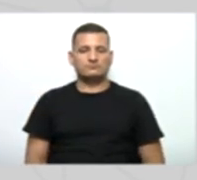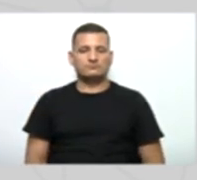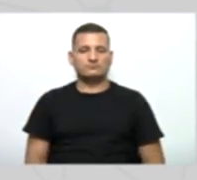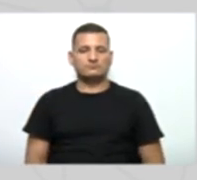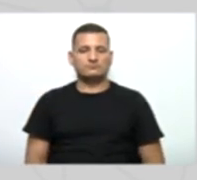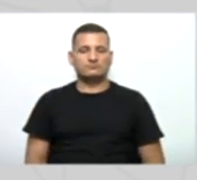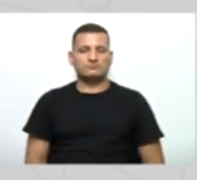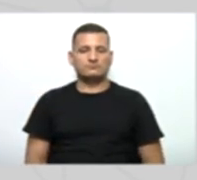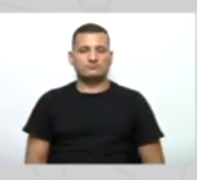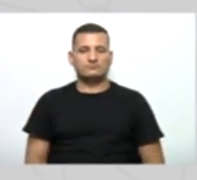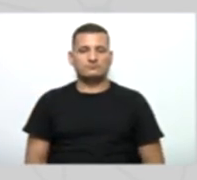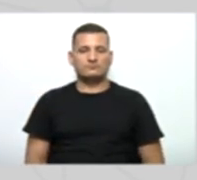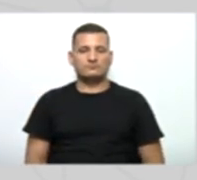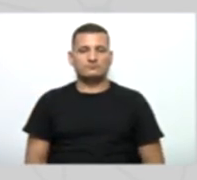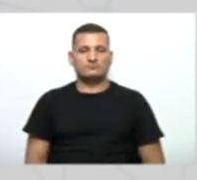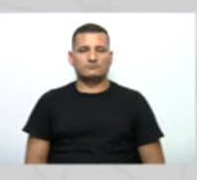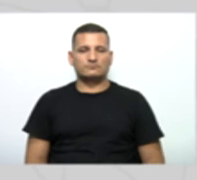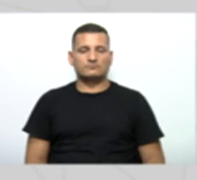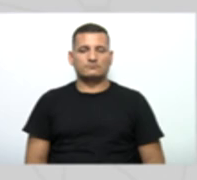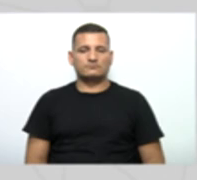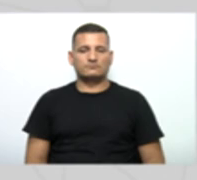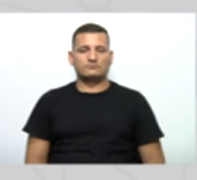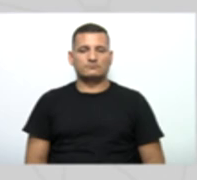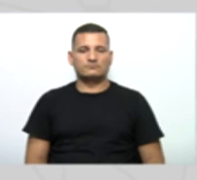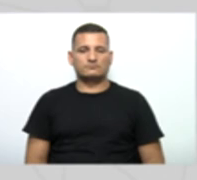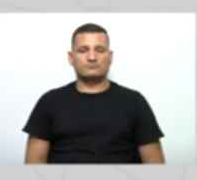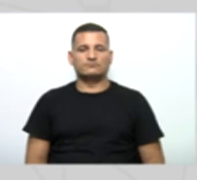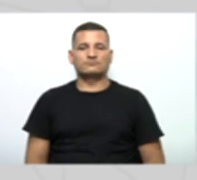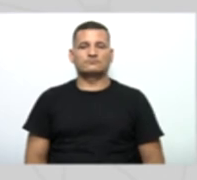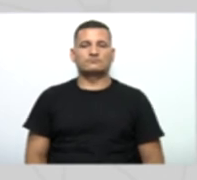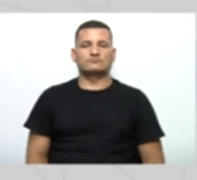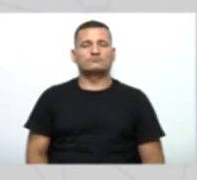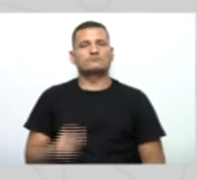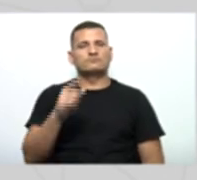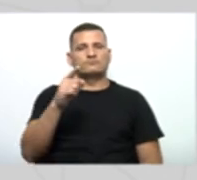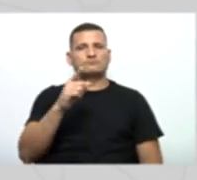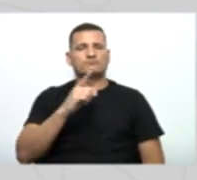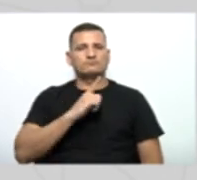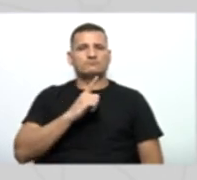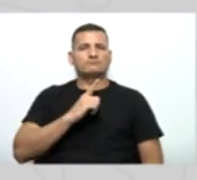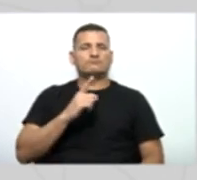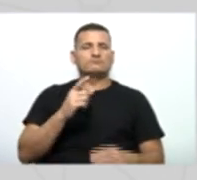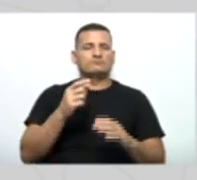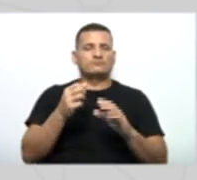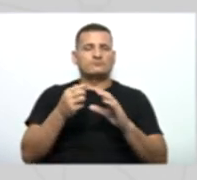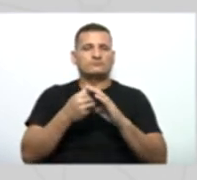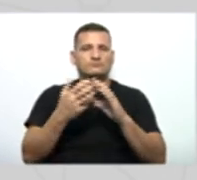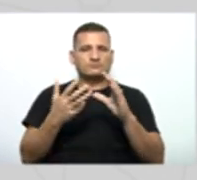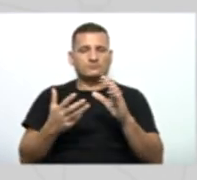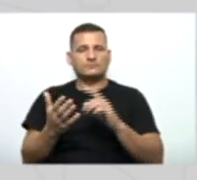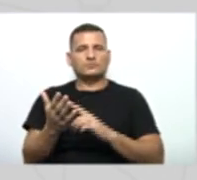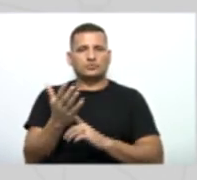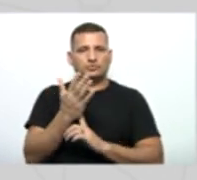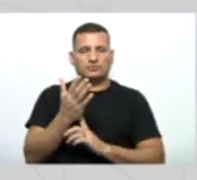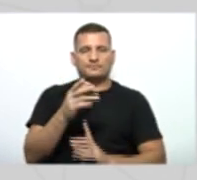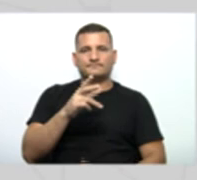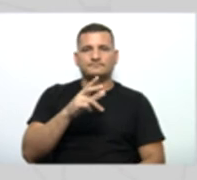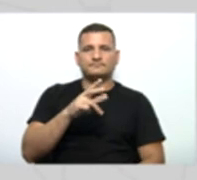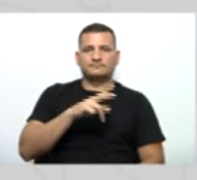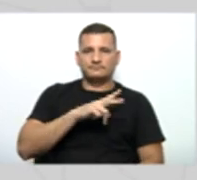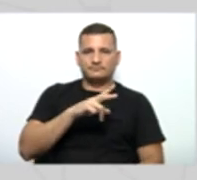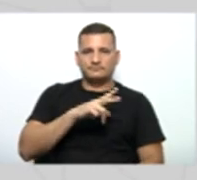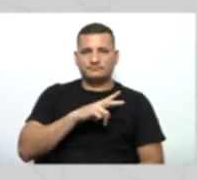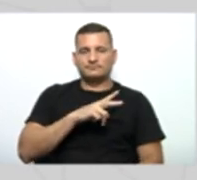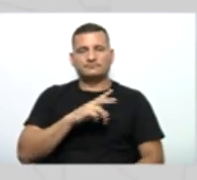parênteses lá no final. Vai aparecer os meus atributos públicos e privados? Vão aparecer. Porque o atributo público está